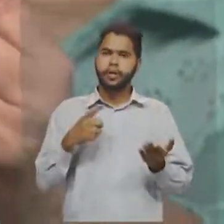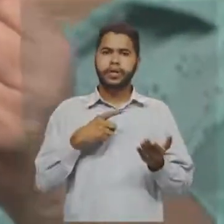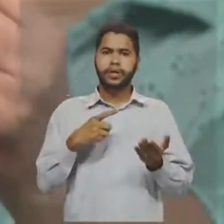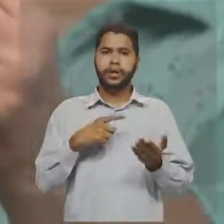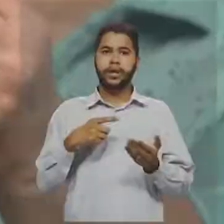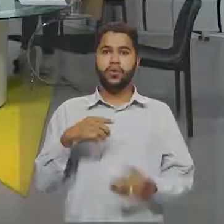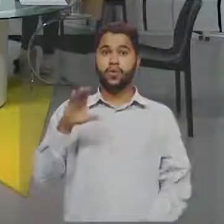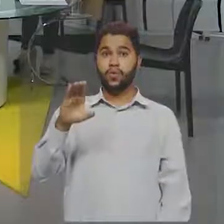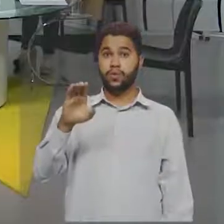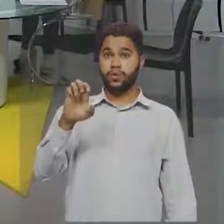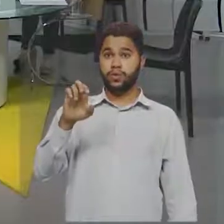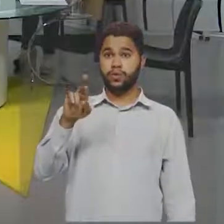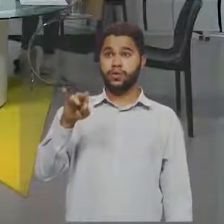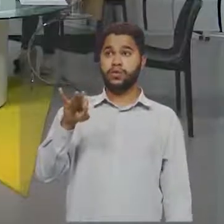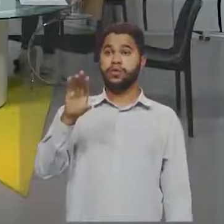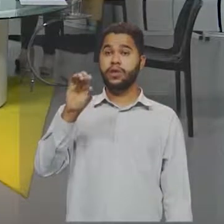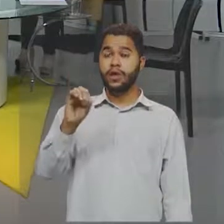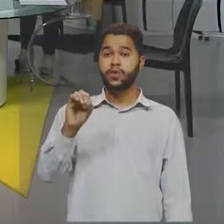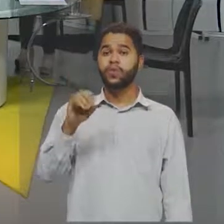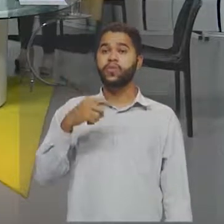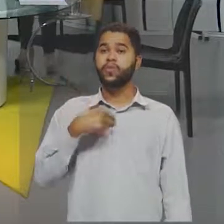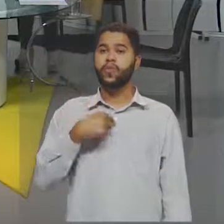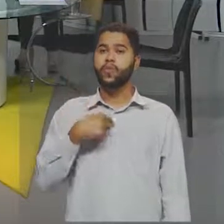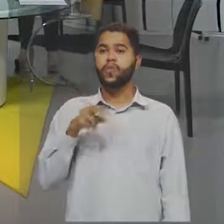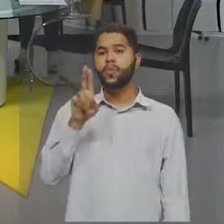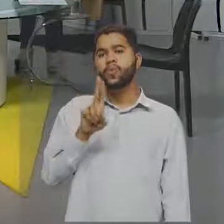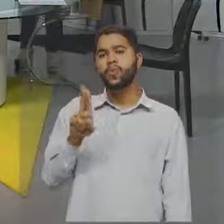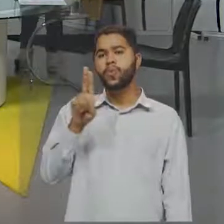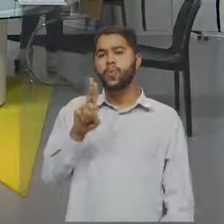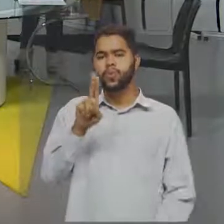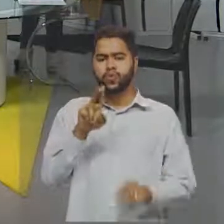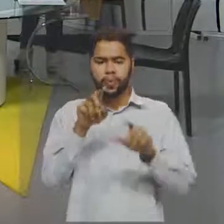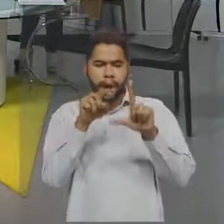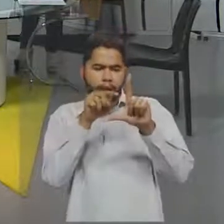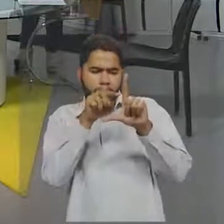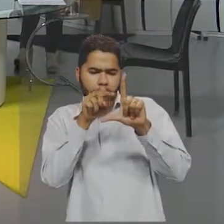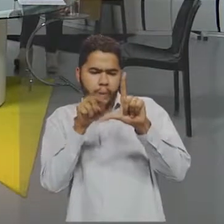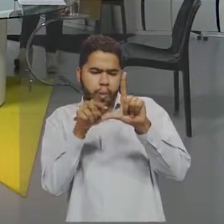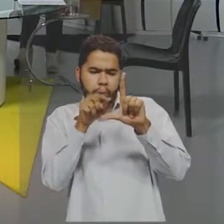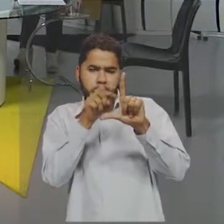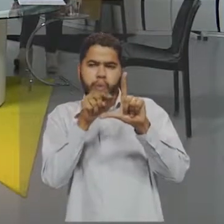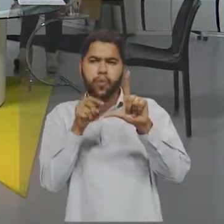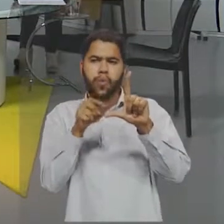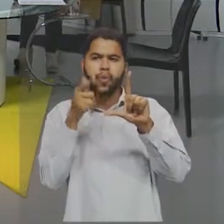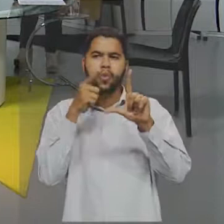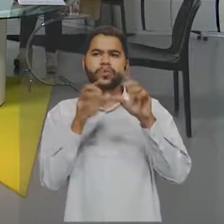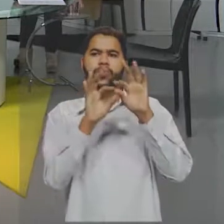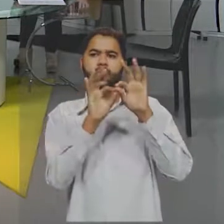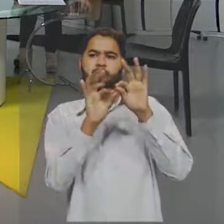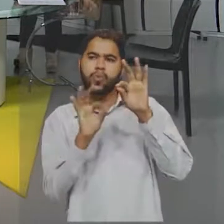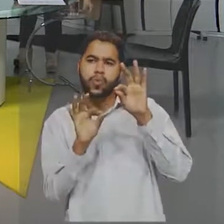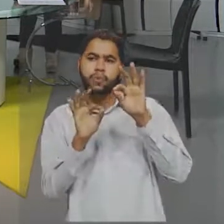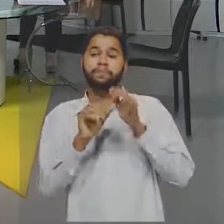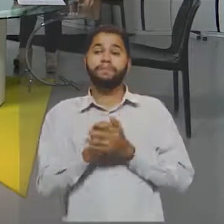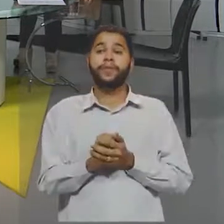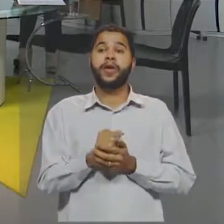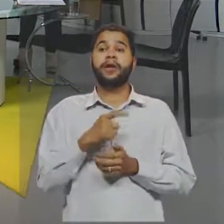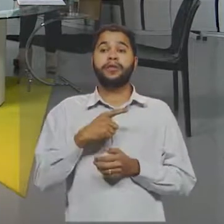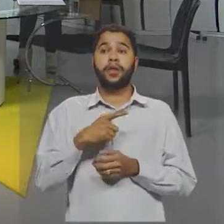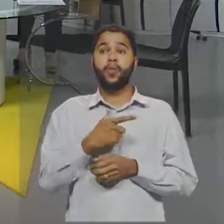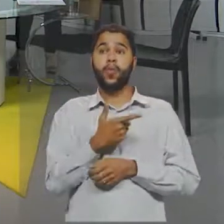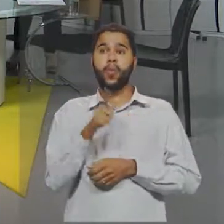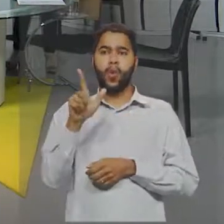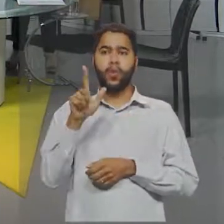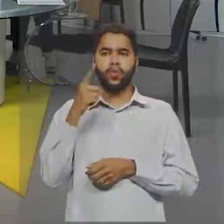da base do transferidor e aí eu uso para medir. Eu tenho outro transferidor aqui, para dar